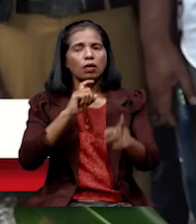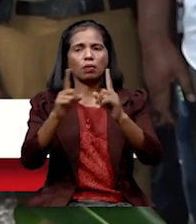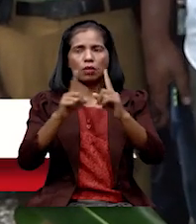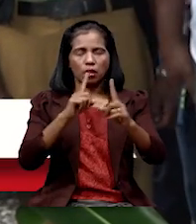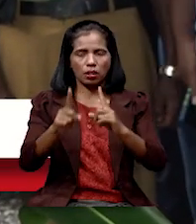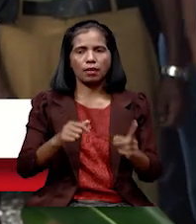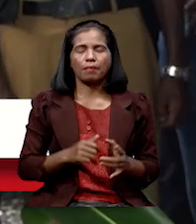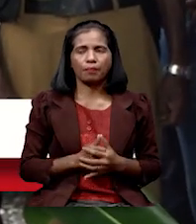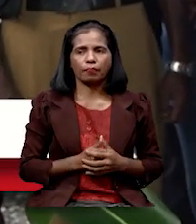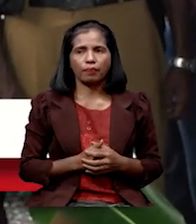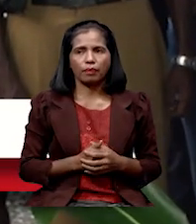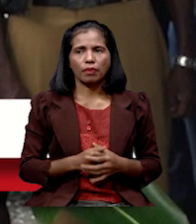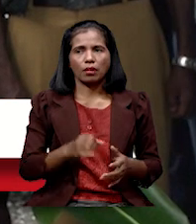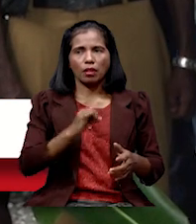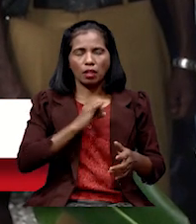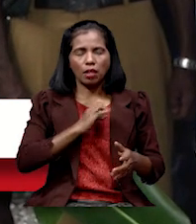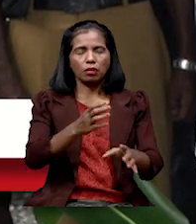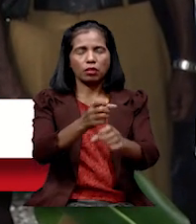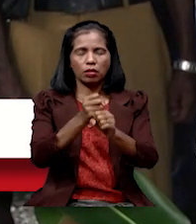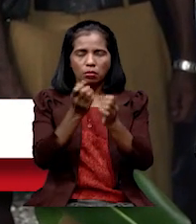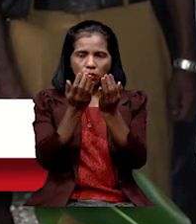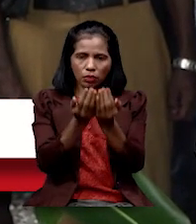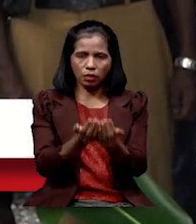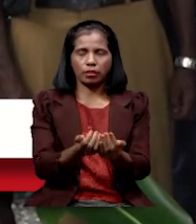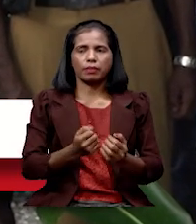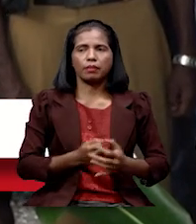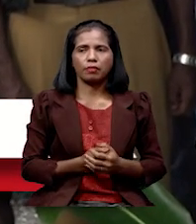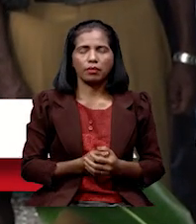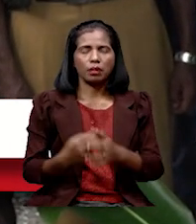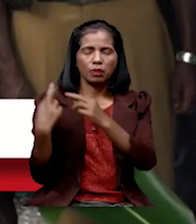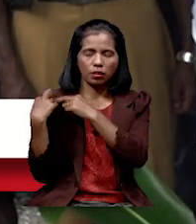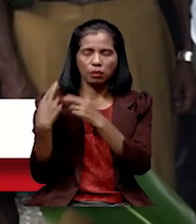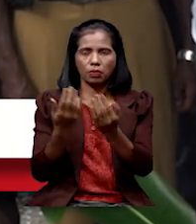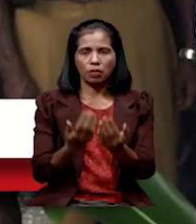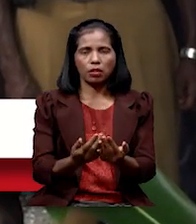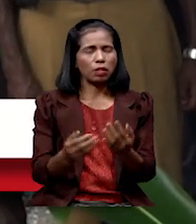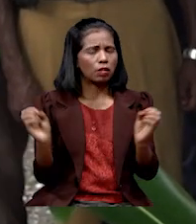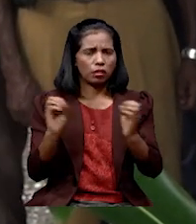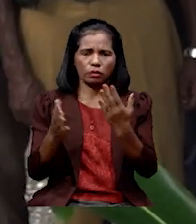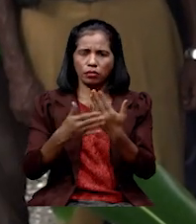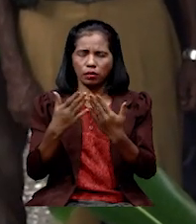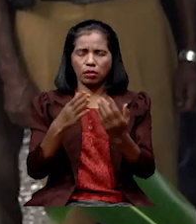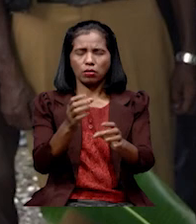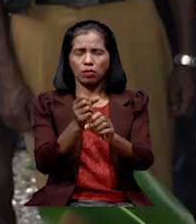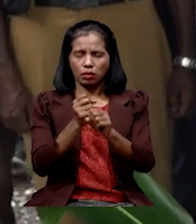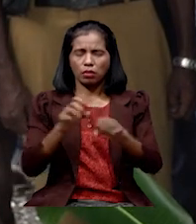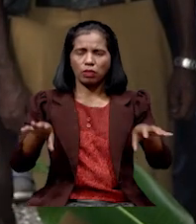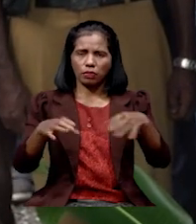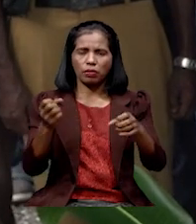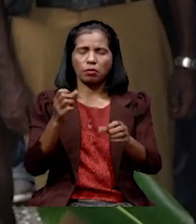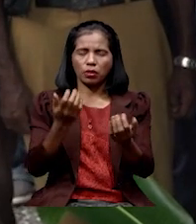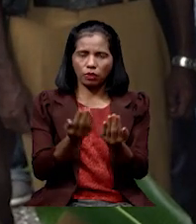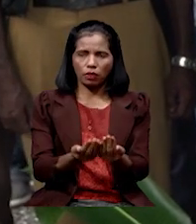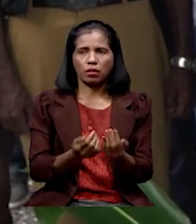e ao simu todang. Tapi lo fasil at simu todang. Laos que